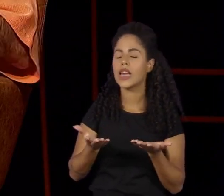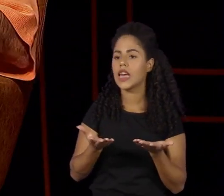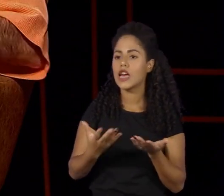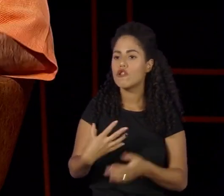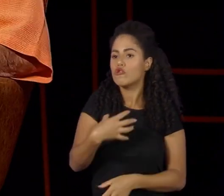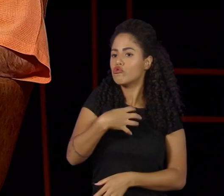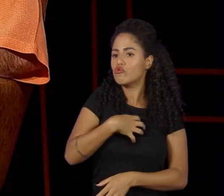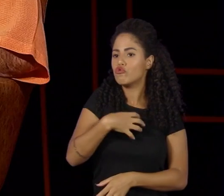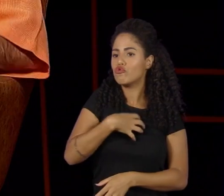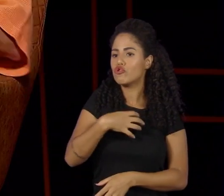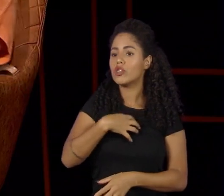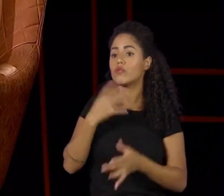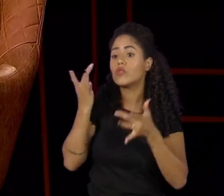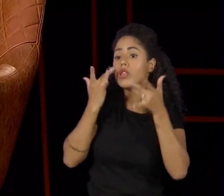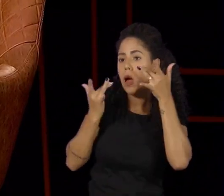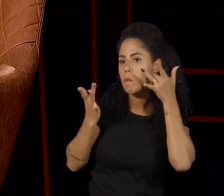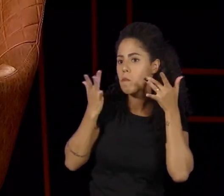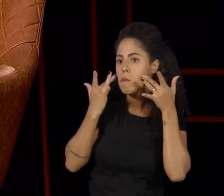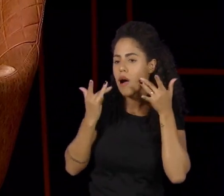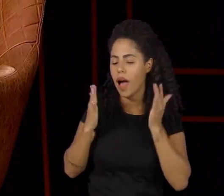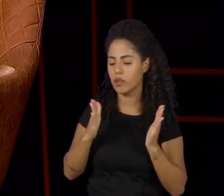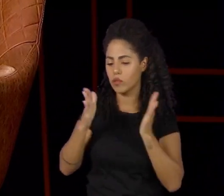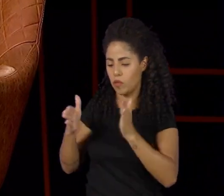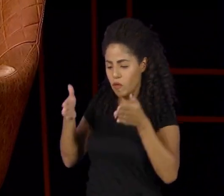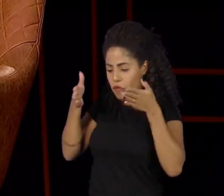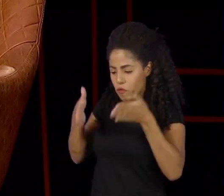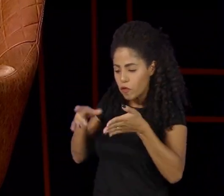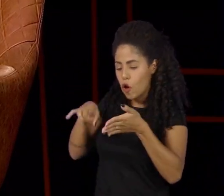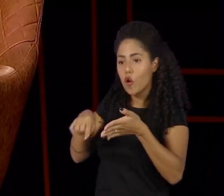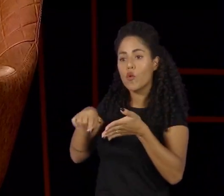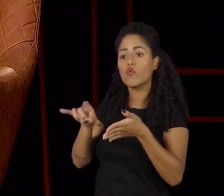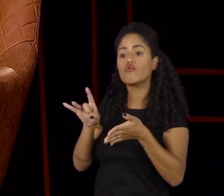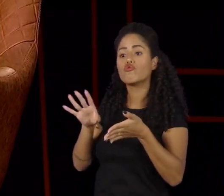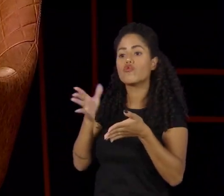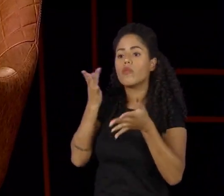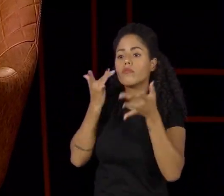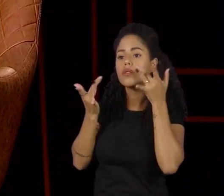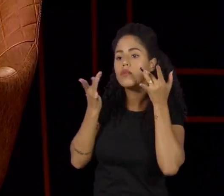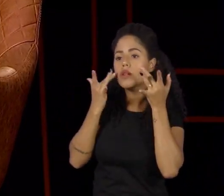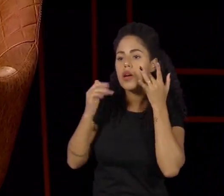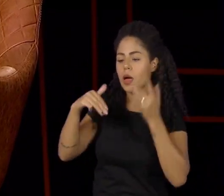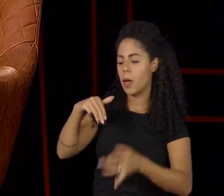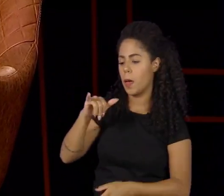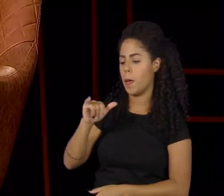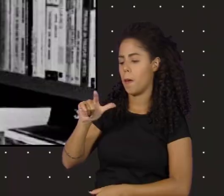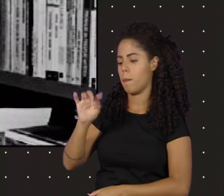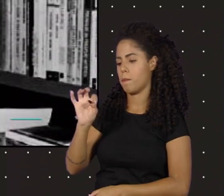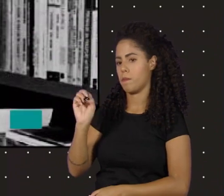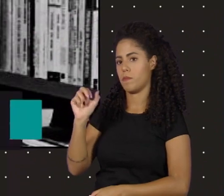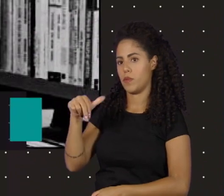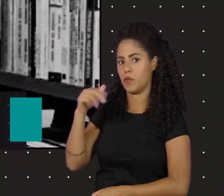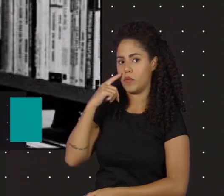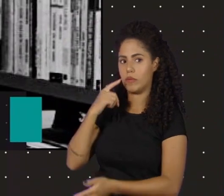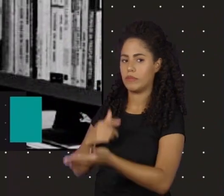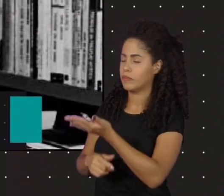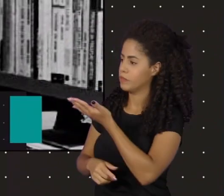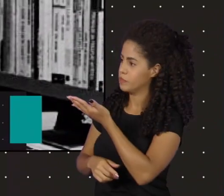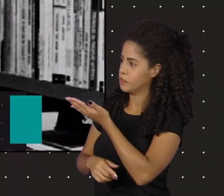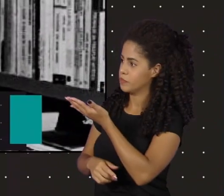coisa de teledramaturgia, um departamento de teledramaturgia. E o Milton Bacarelli, que é uma